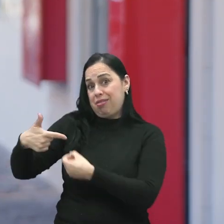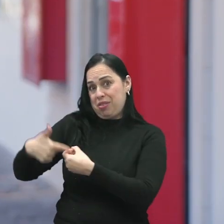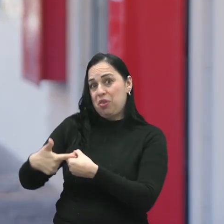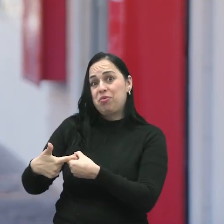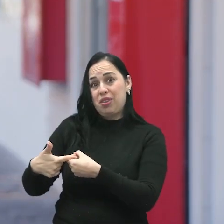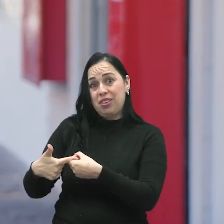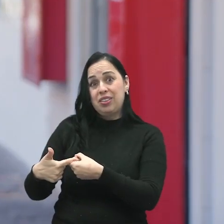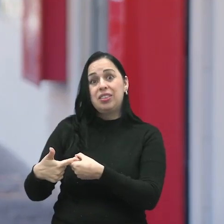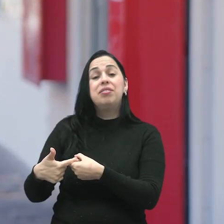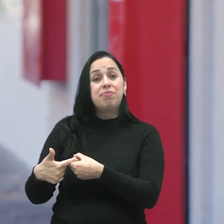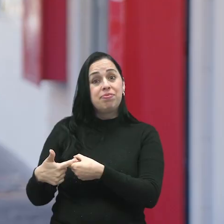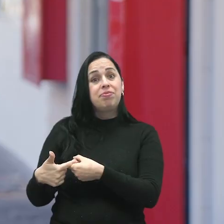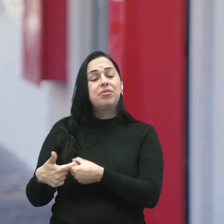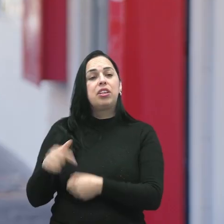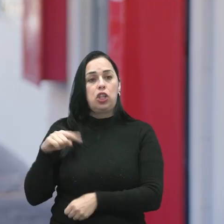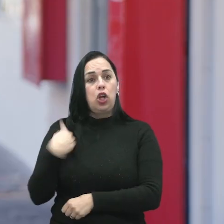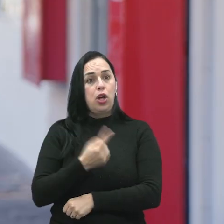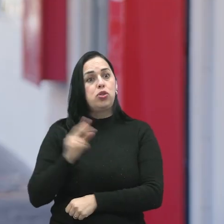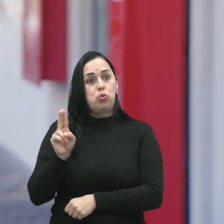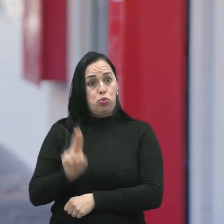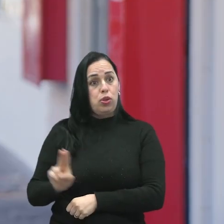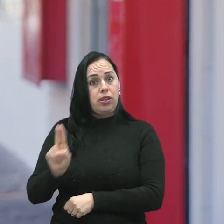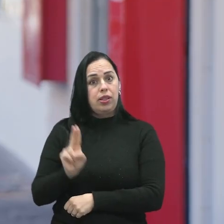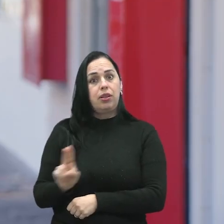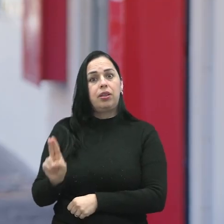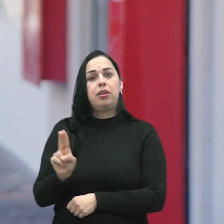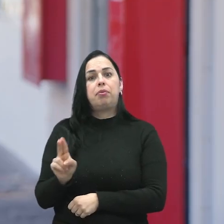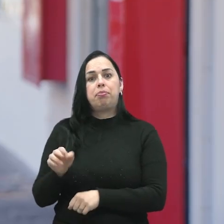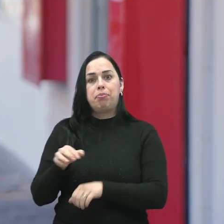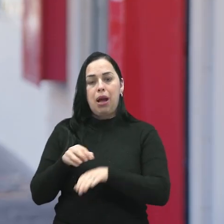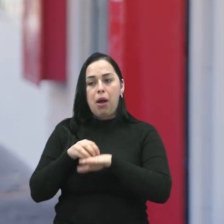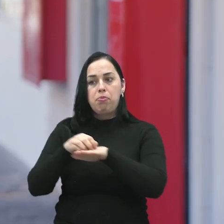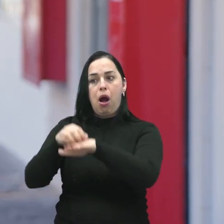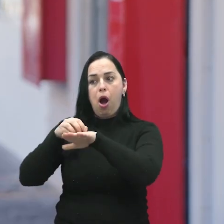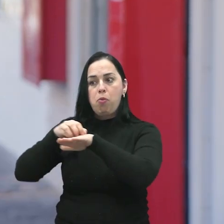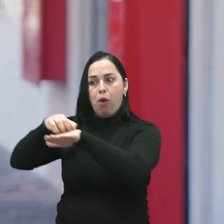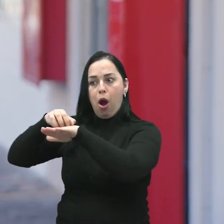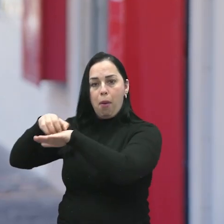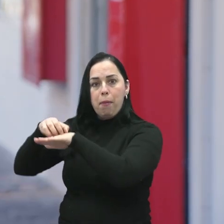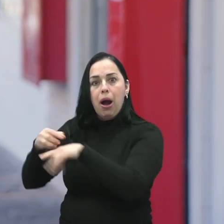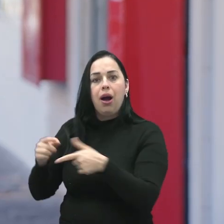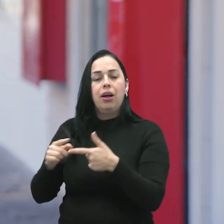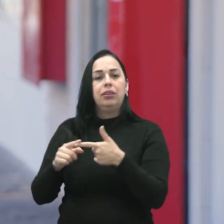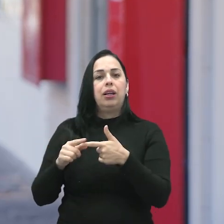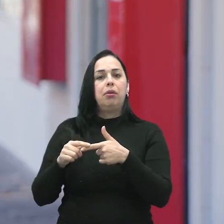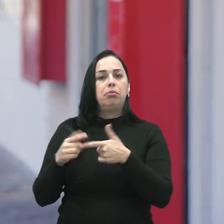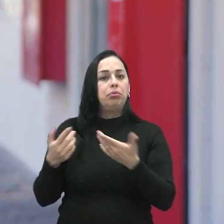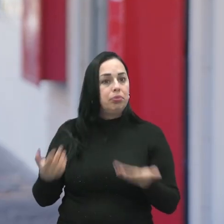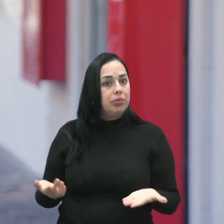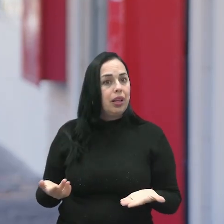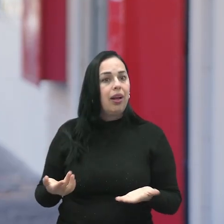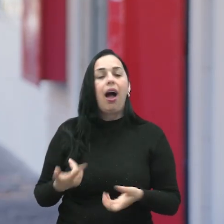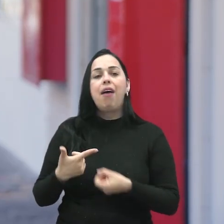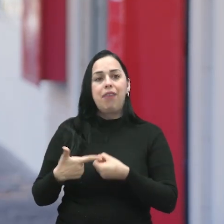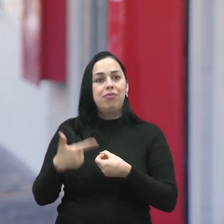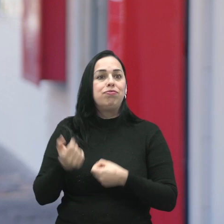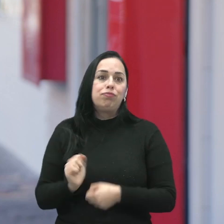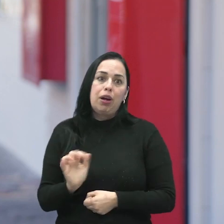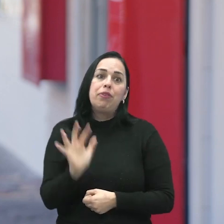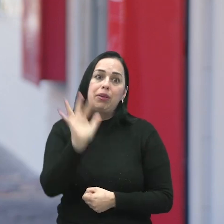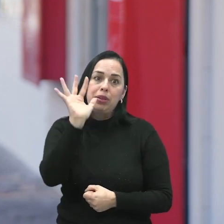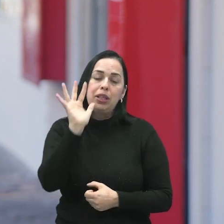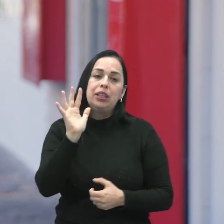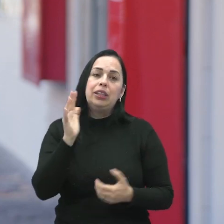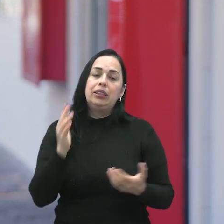combustível. O combustível que é usado para transporte das mercadorias, da própria carne, e aí vai ter aumento. Quer dizer,